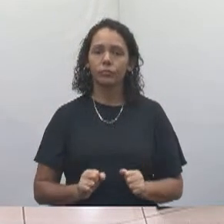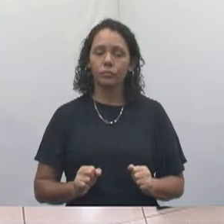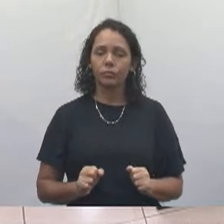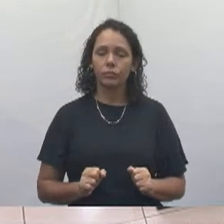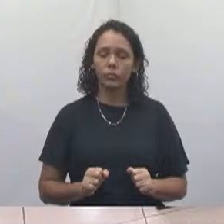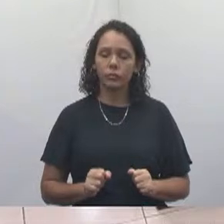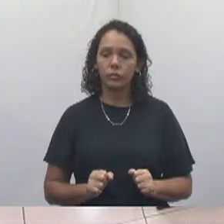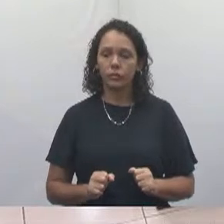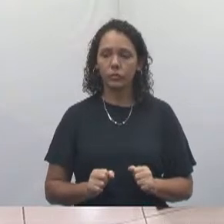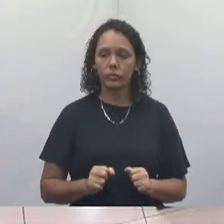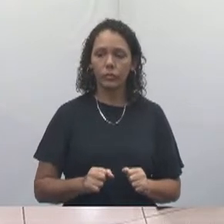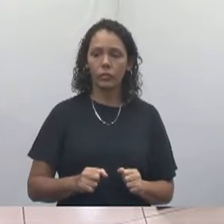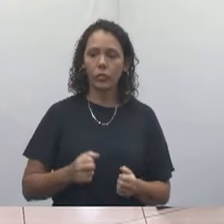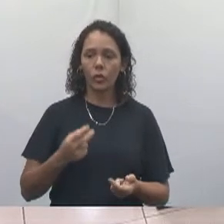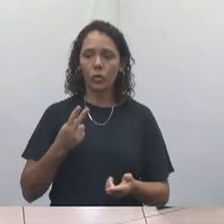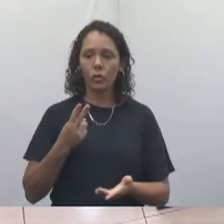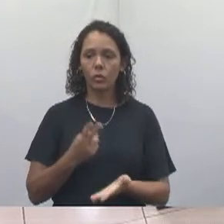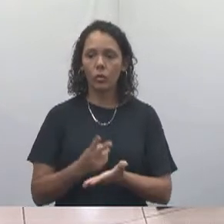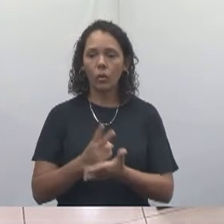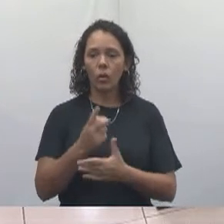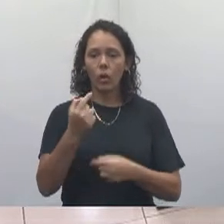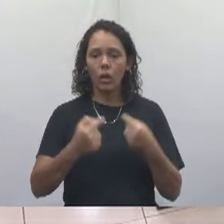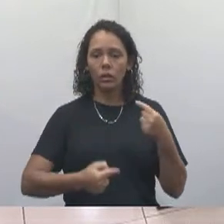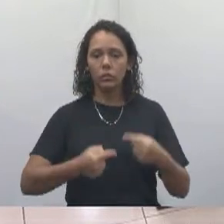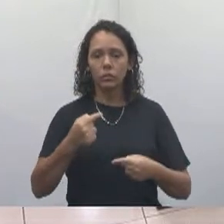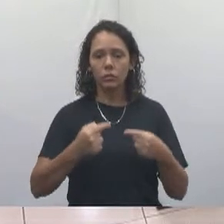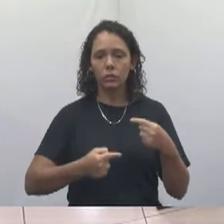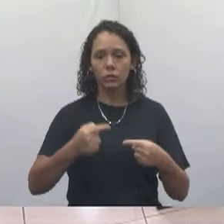O processo continua em discussão.